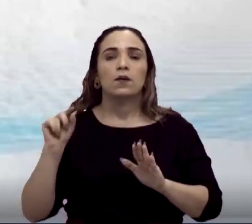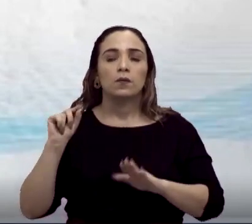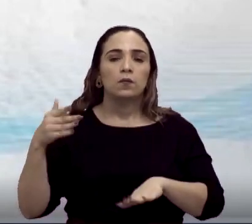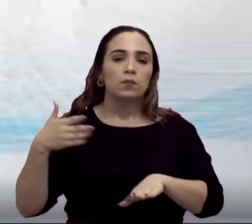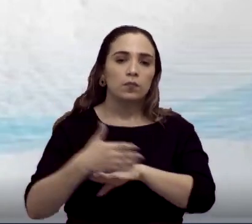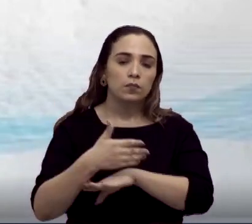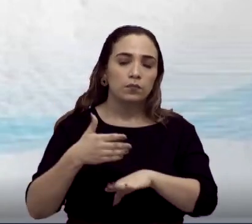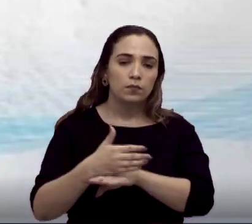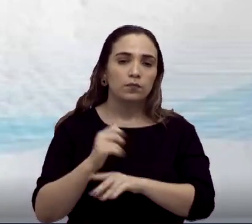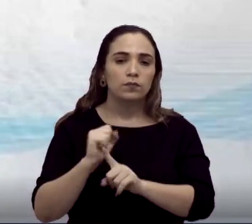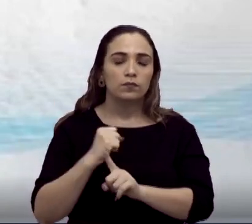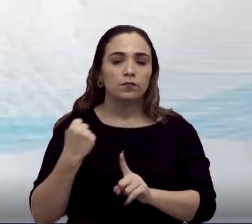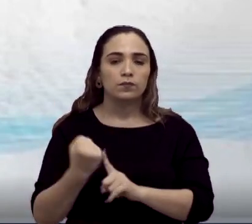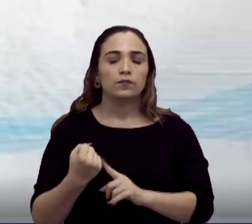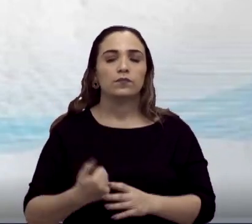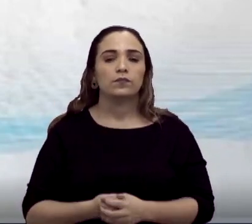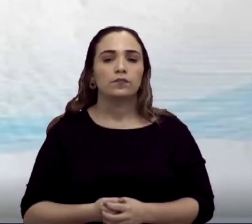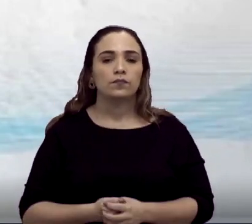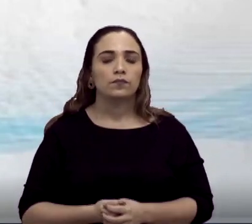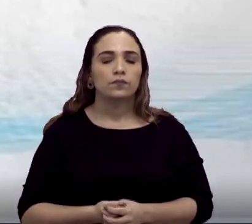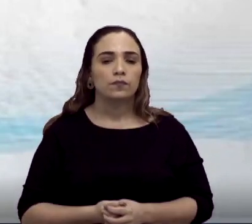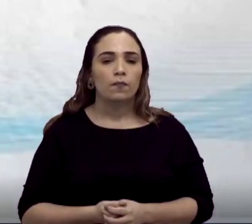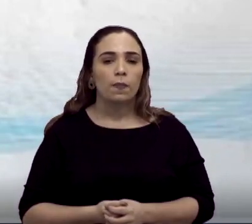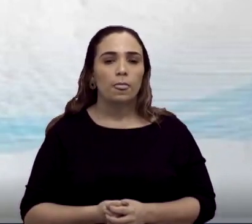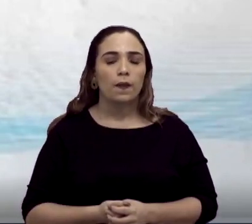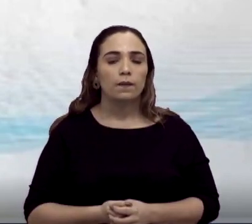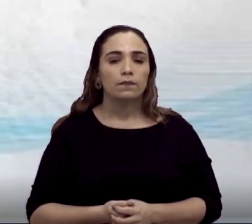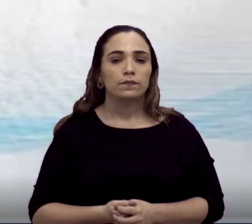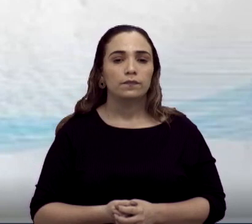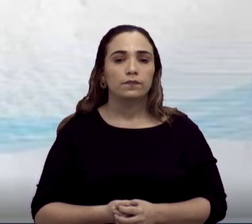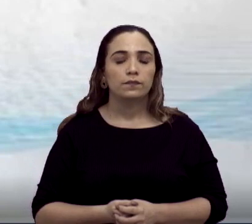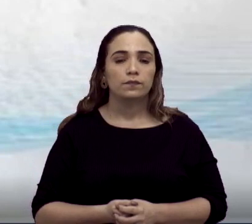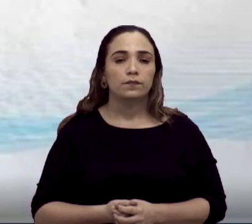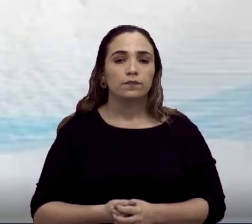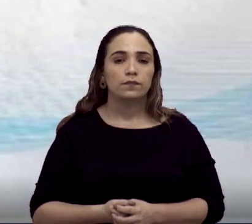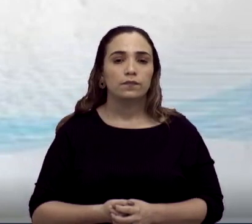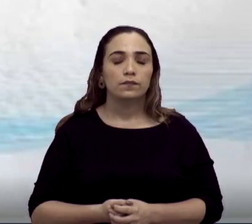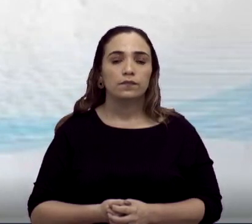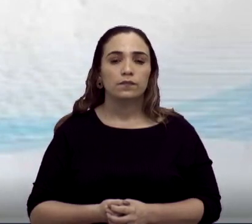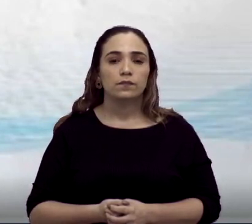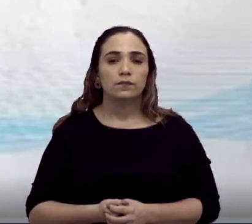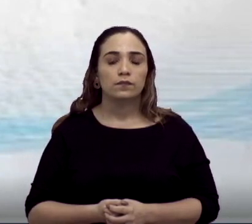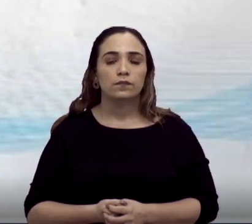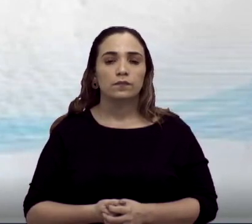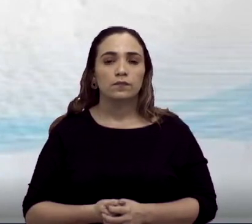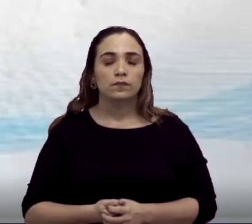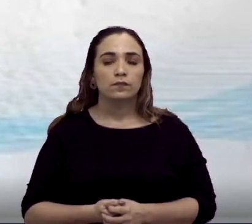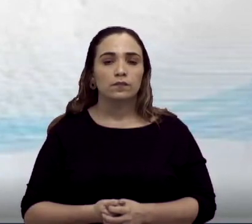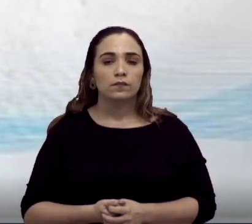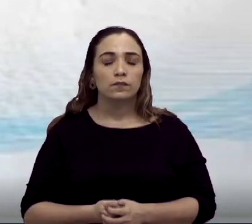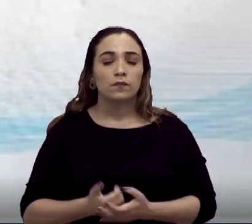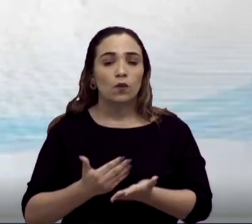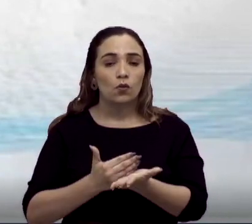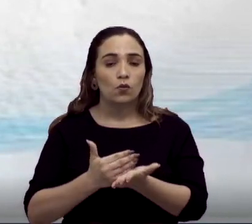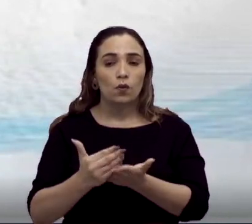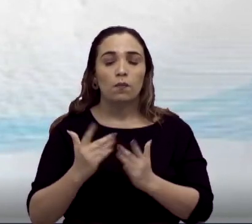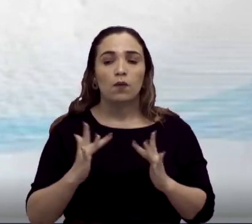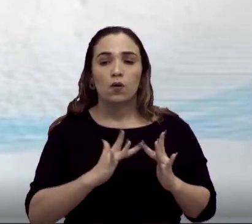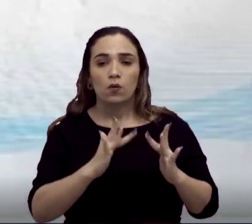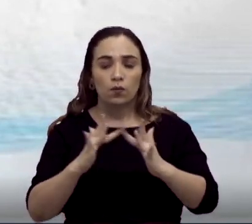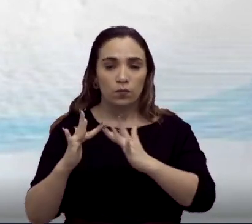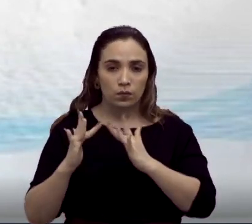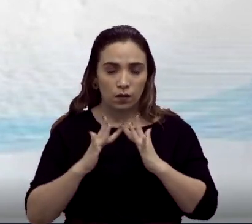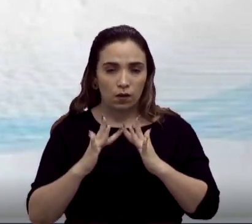no legislativo, né? Então, a partir desse momento, dessa aproximação e